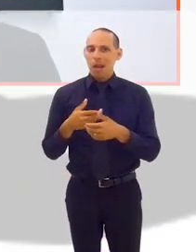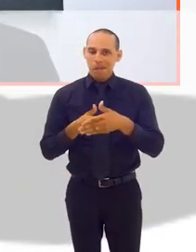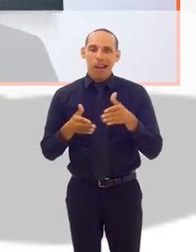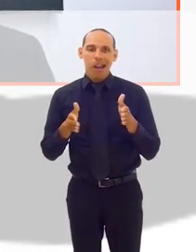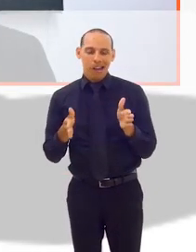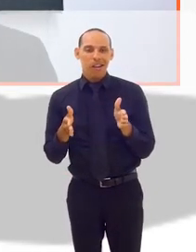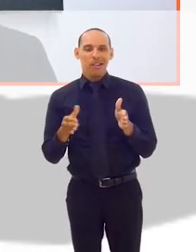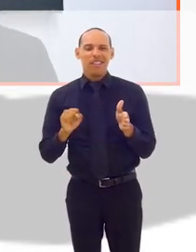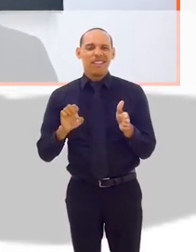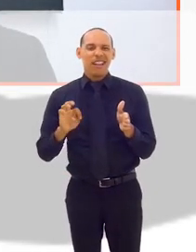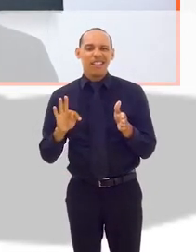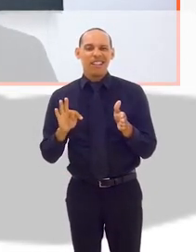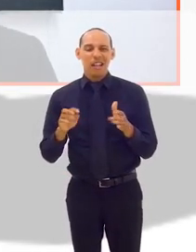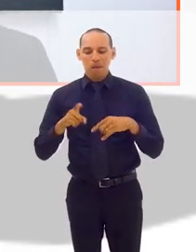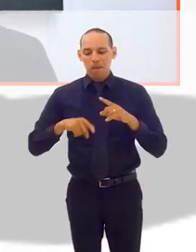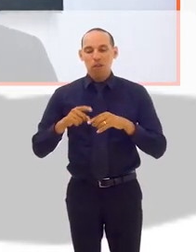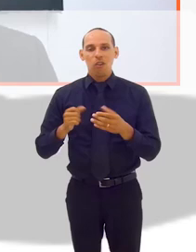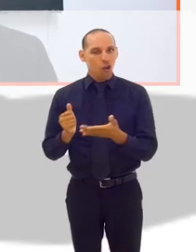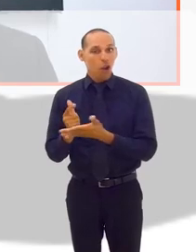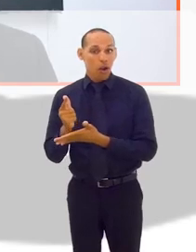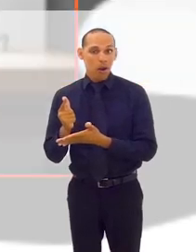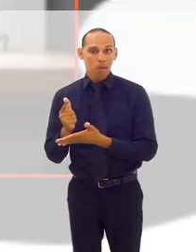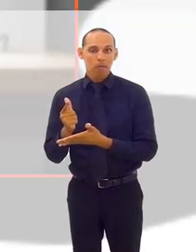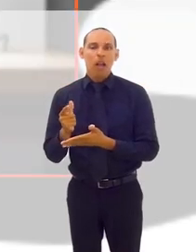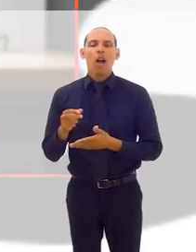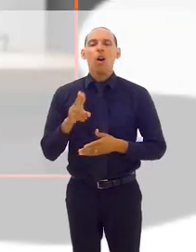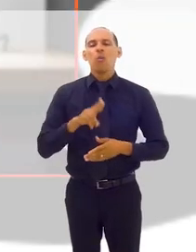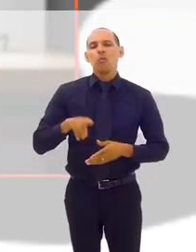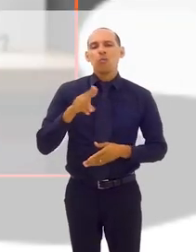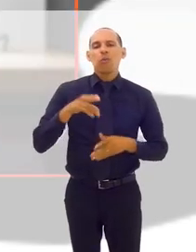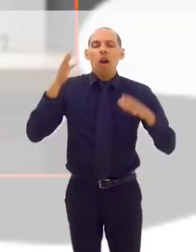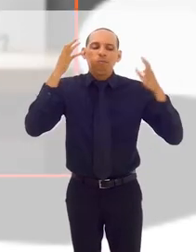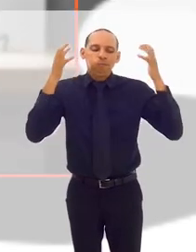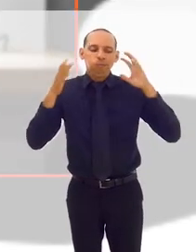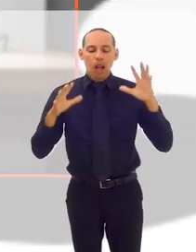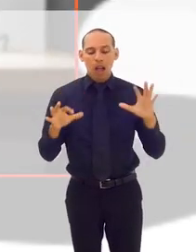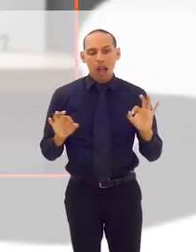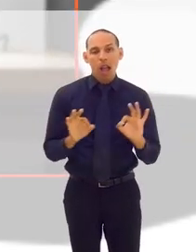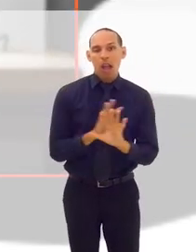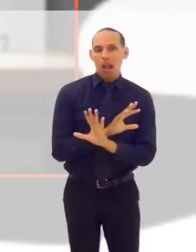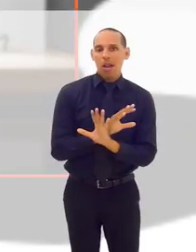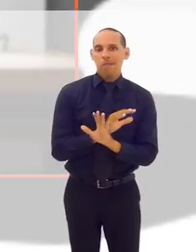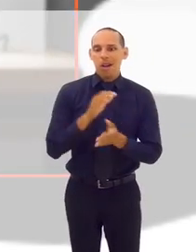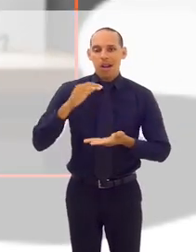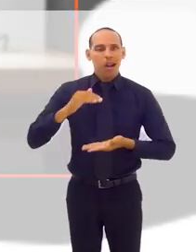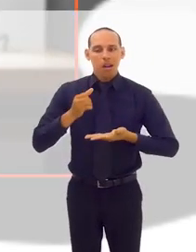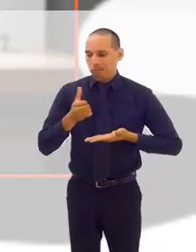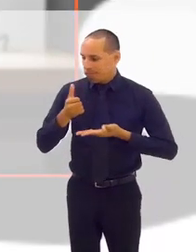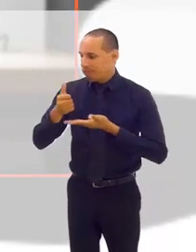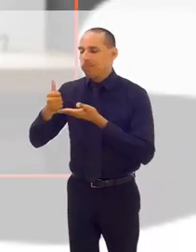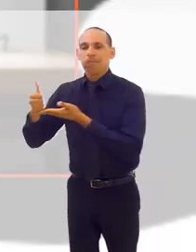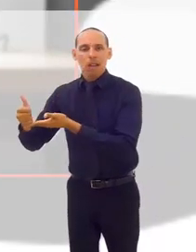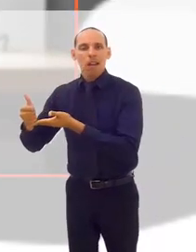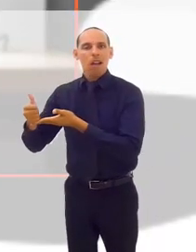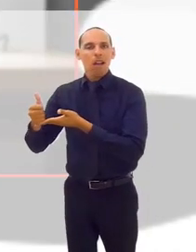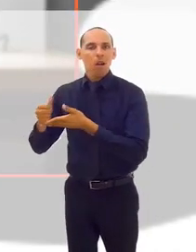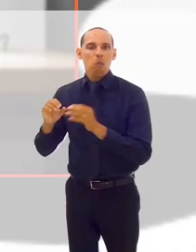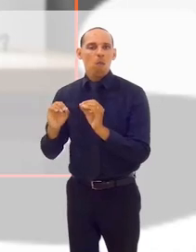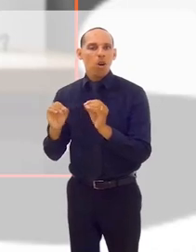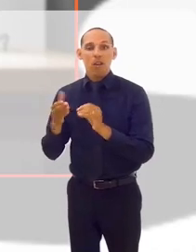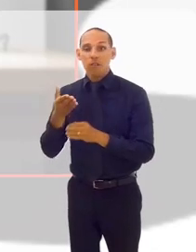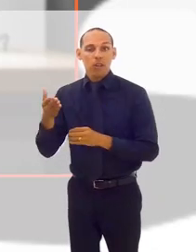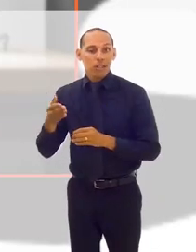de produtos. Sim. Então ela chega ali e compra, vai usando. Quando termina, a embalagem está vazia, ela leva nesse ponto de venda,